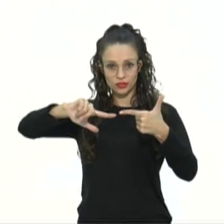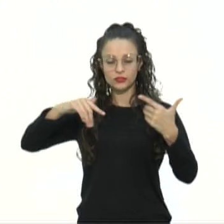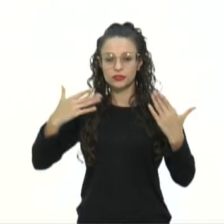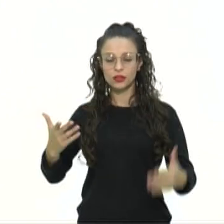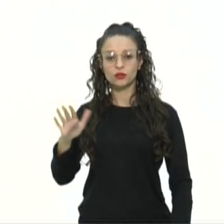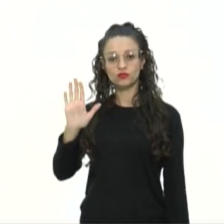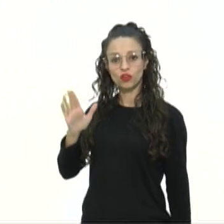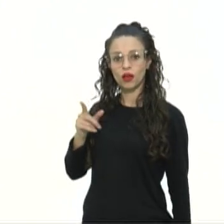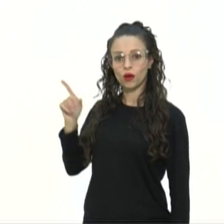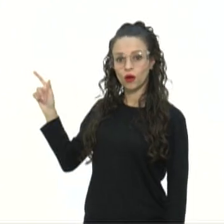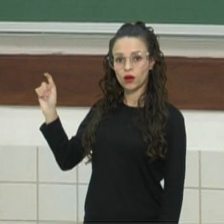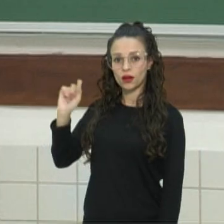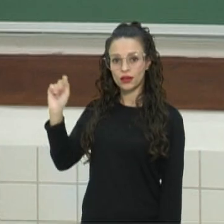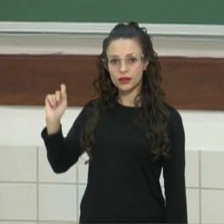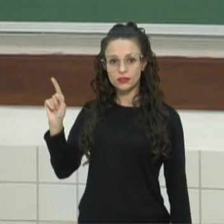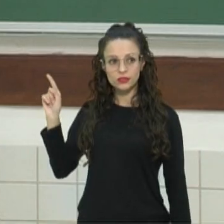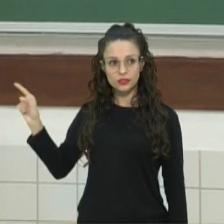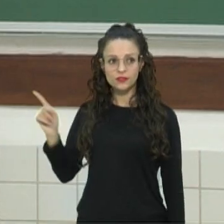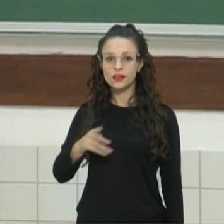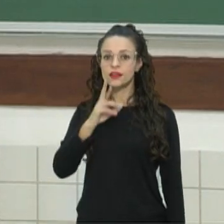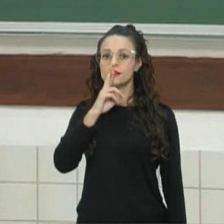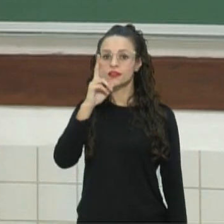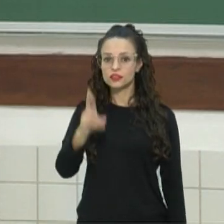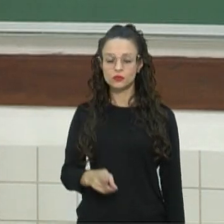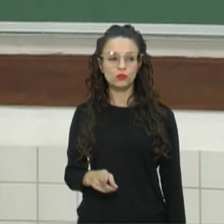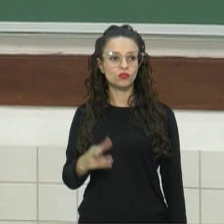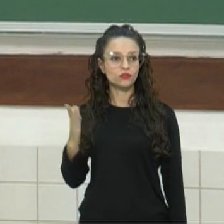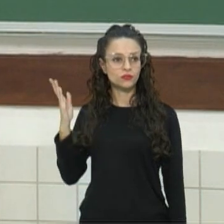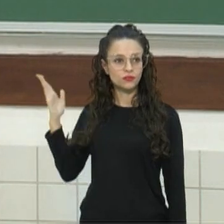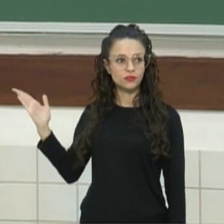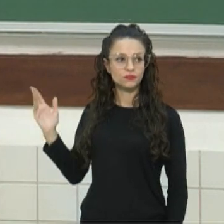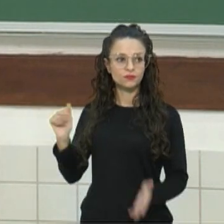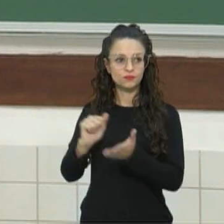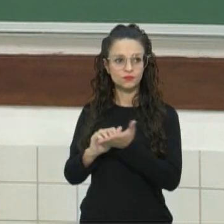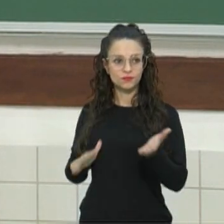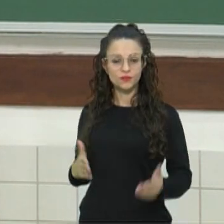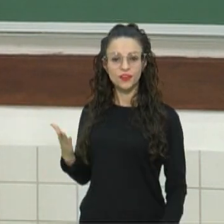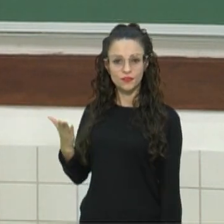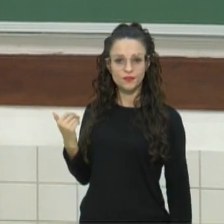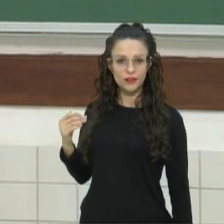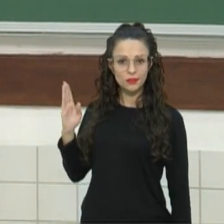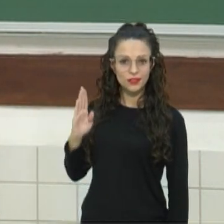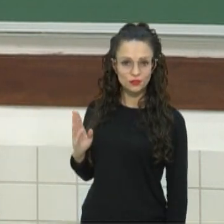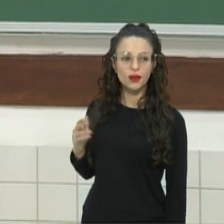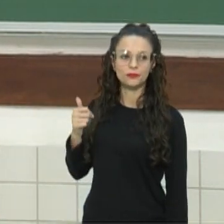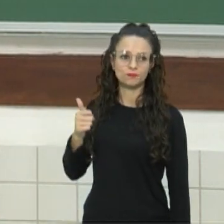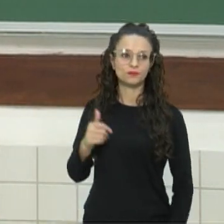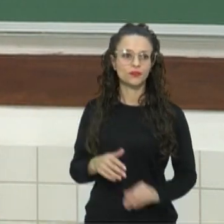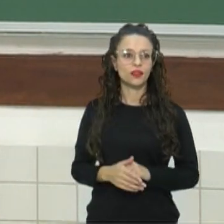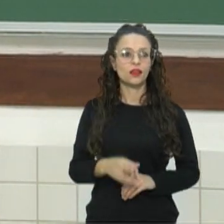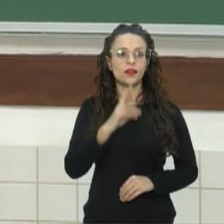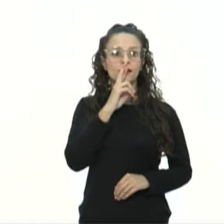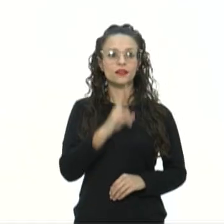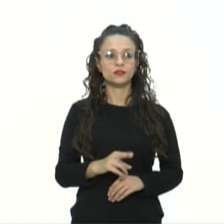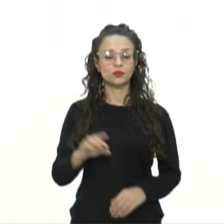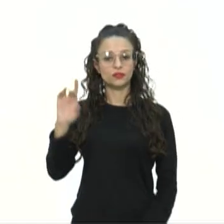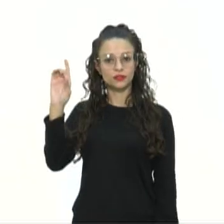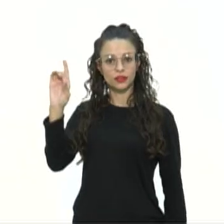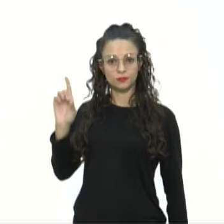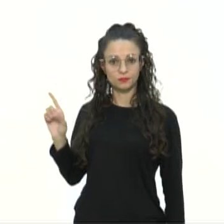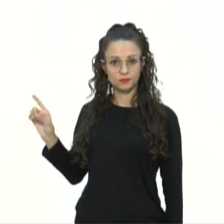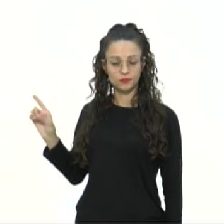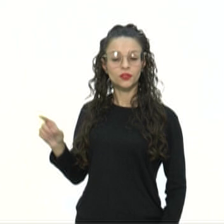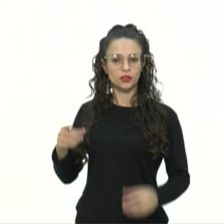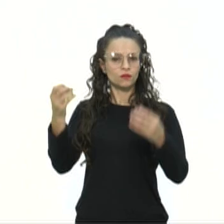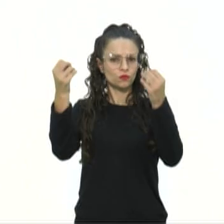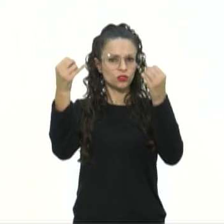ali no quadro, galera, a resposta desse exercício. Vai, Brasil, vamos lá, muito bem. É a resposta D, tá? E